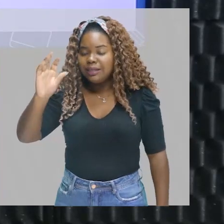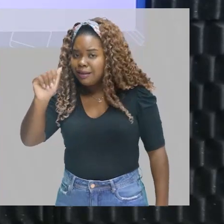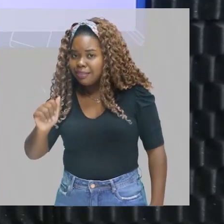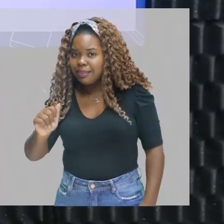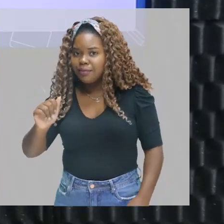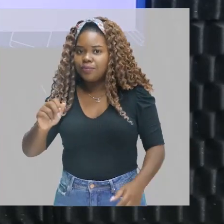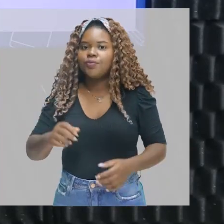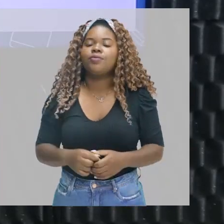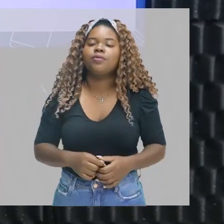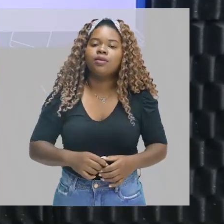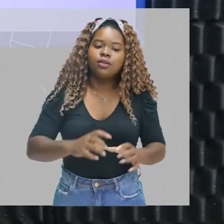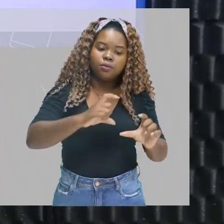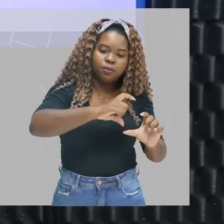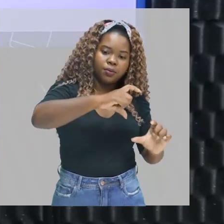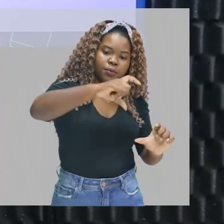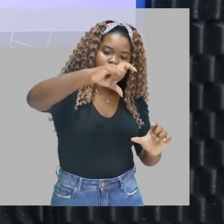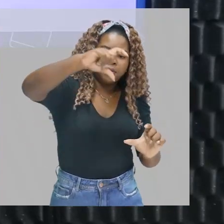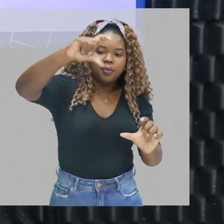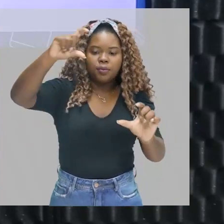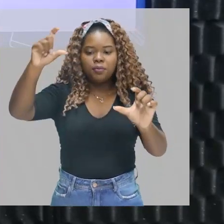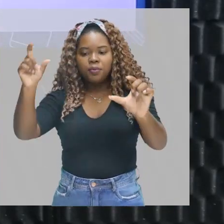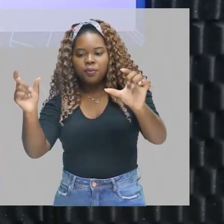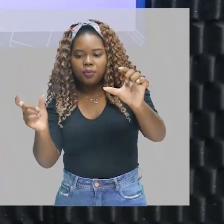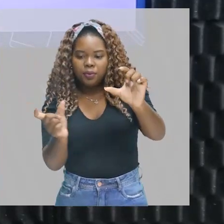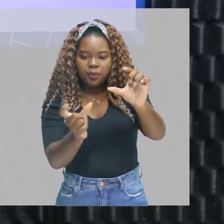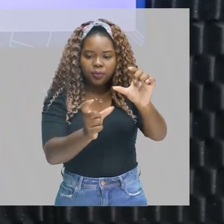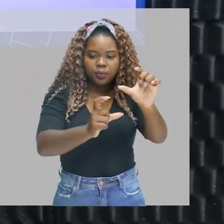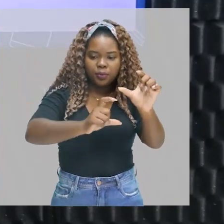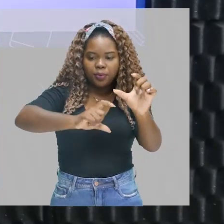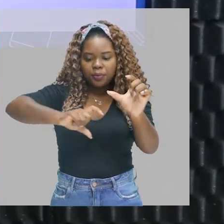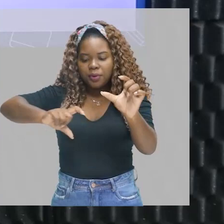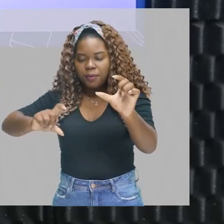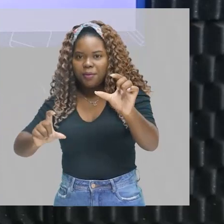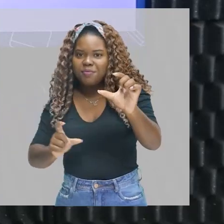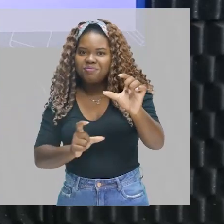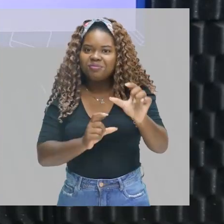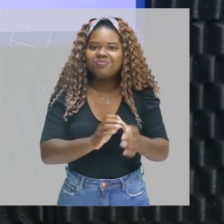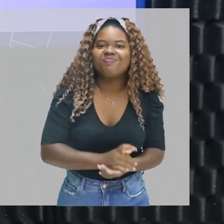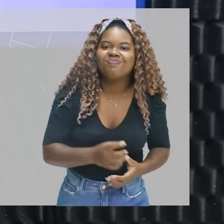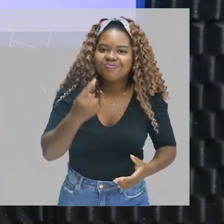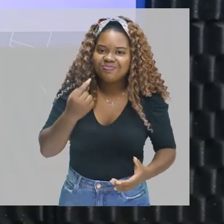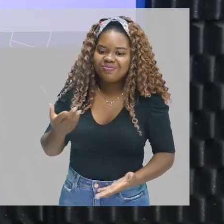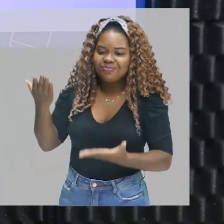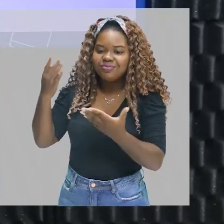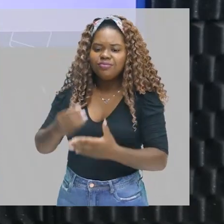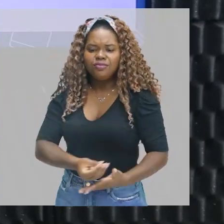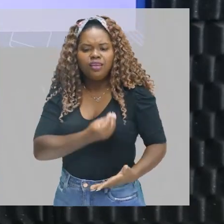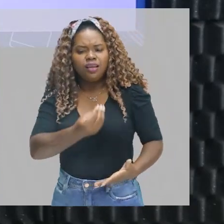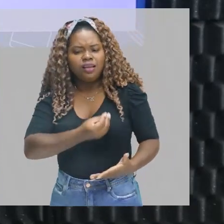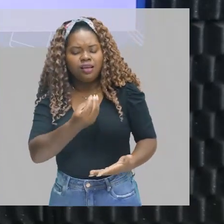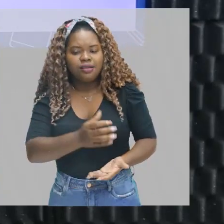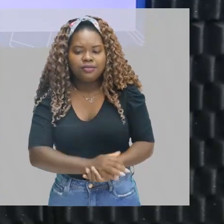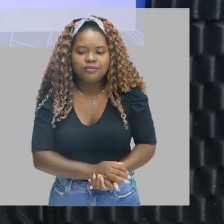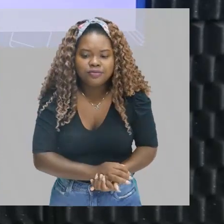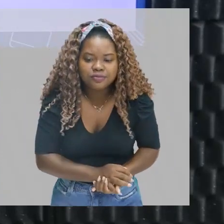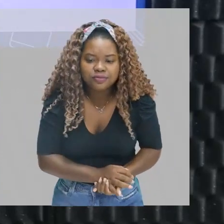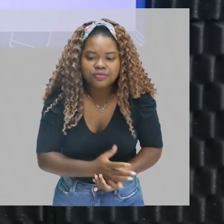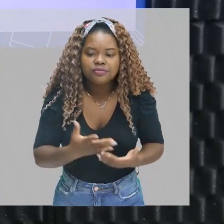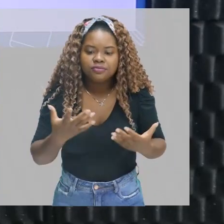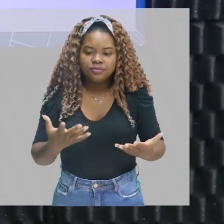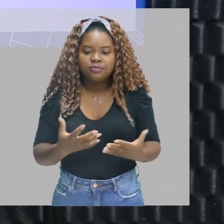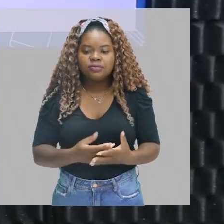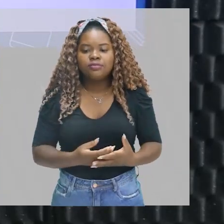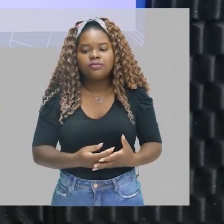vida está incontinente. A tua vida avança ou escorre neste